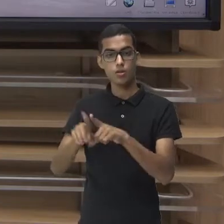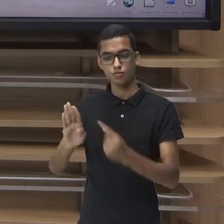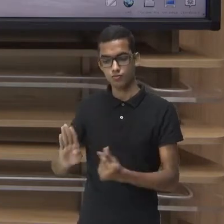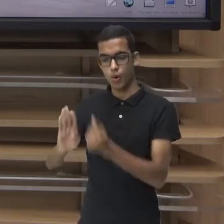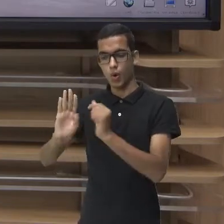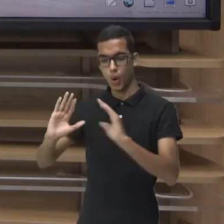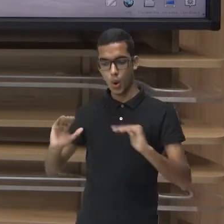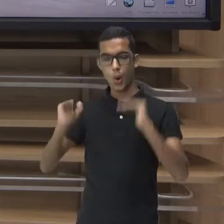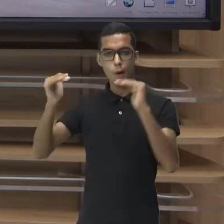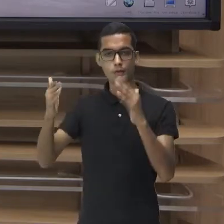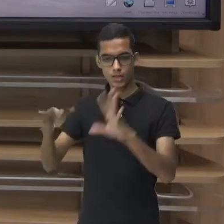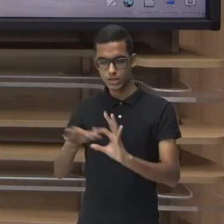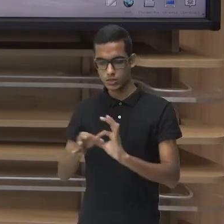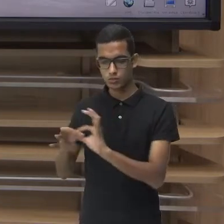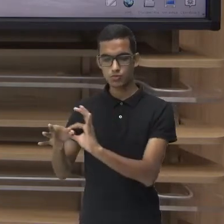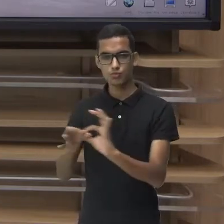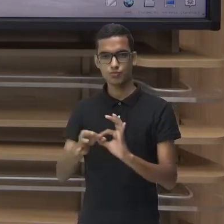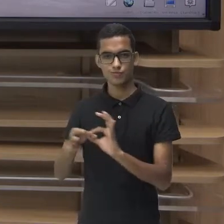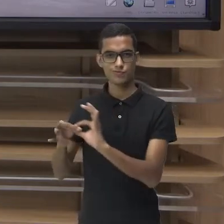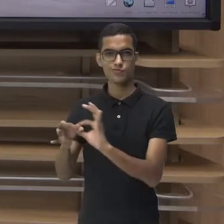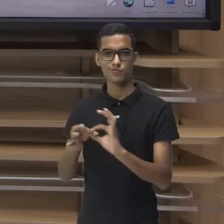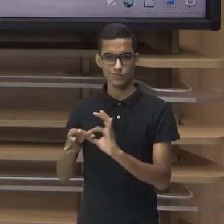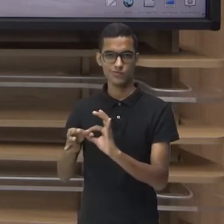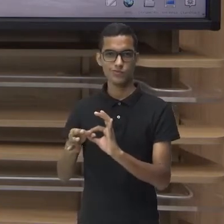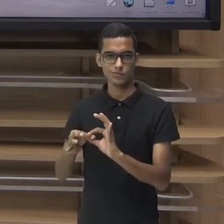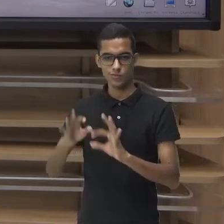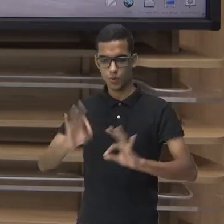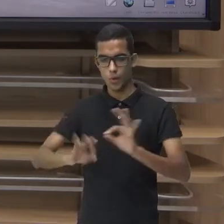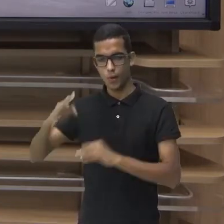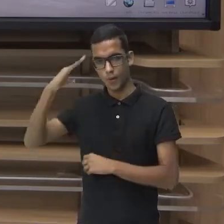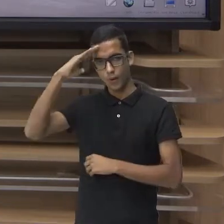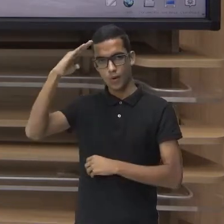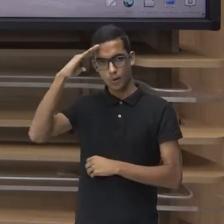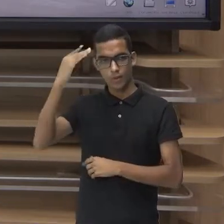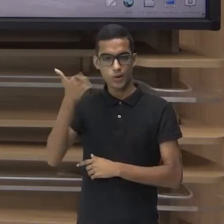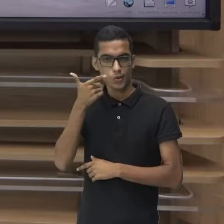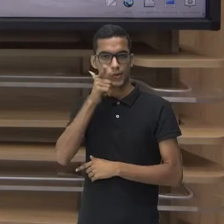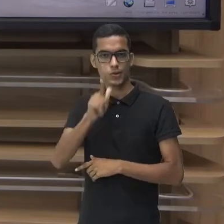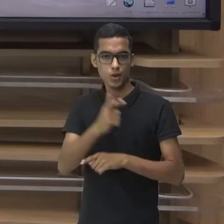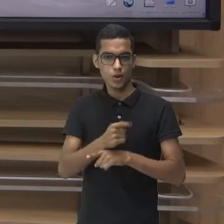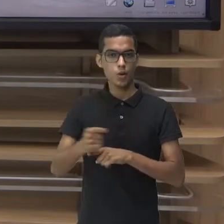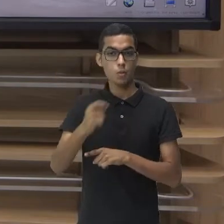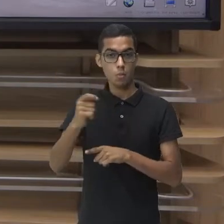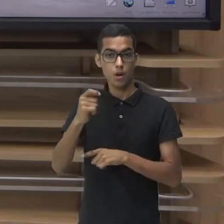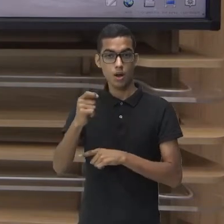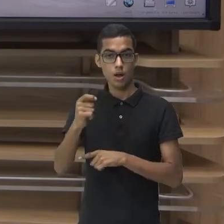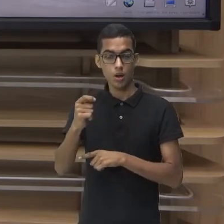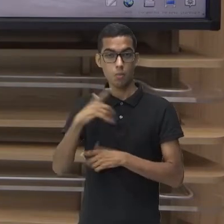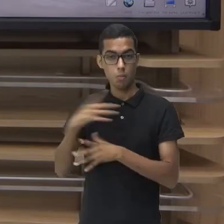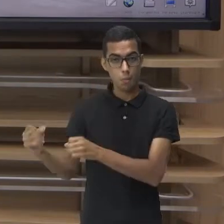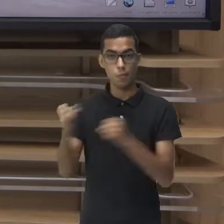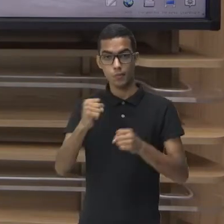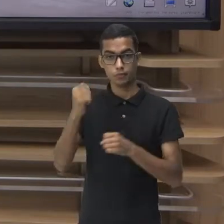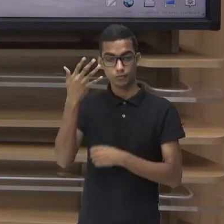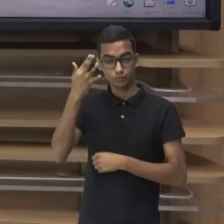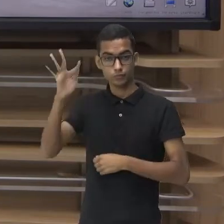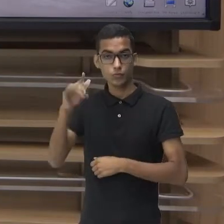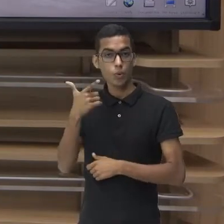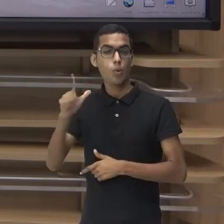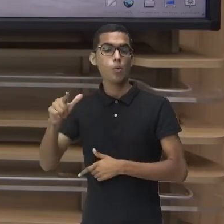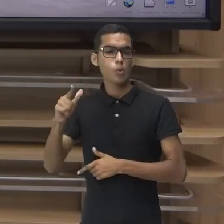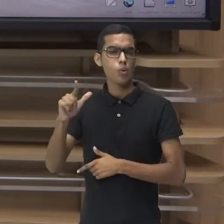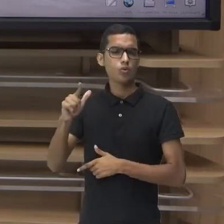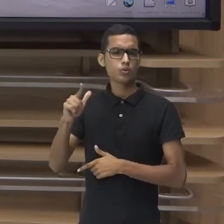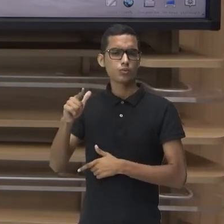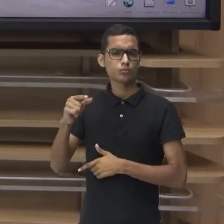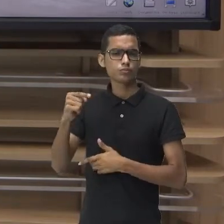tentar formar esse exército e recuperar o poder absolutista na França. Outro ponto importante